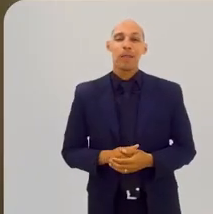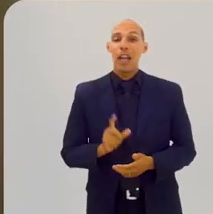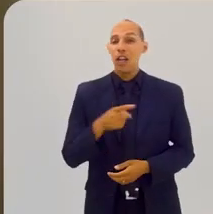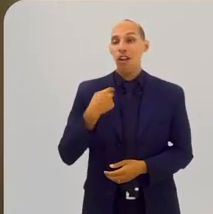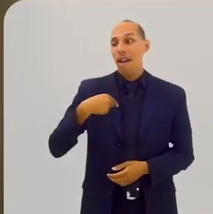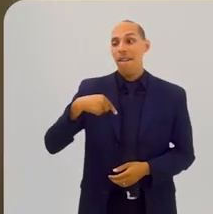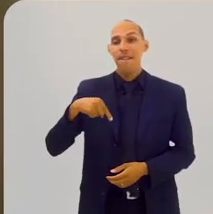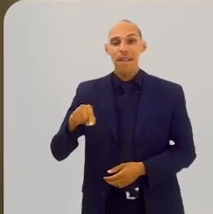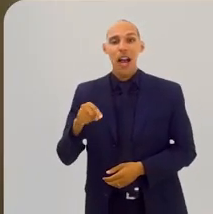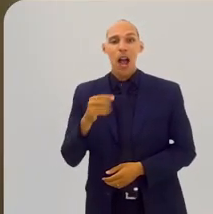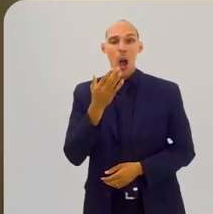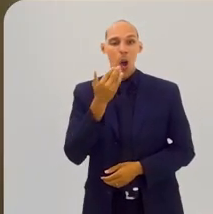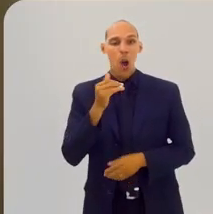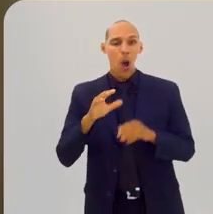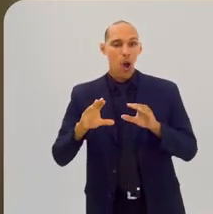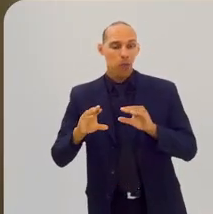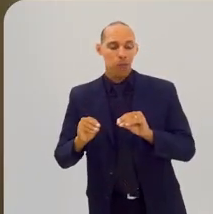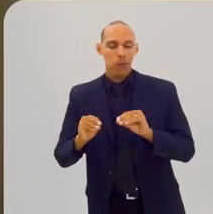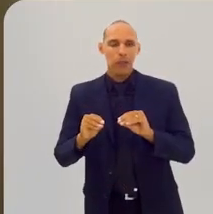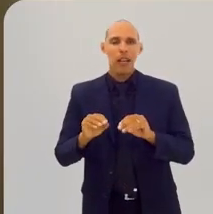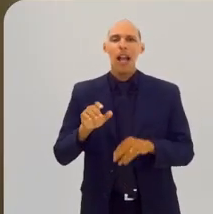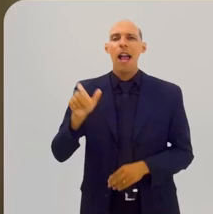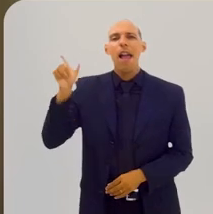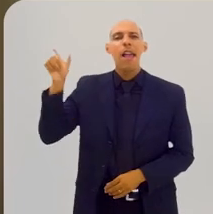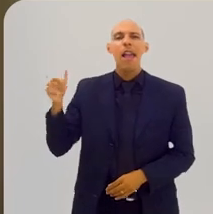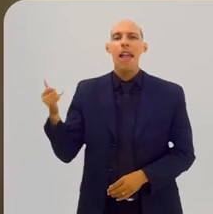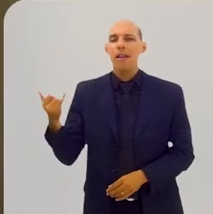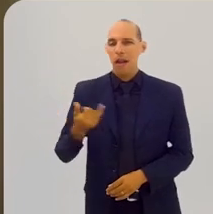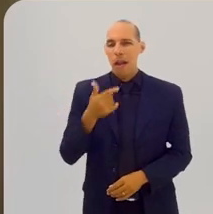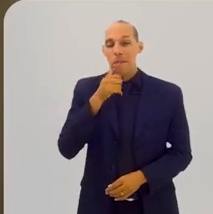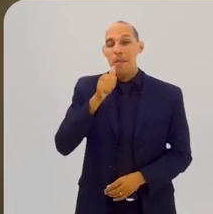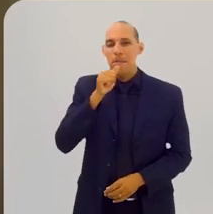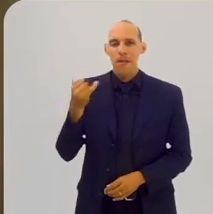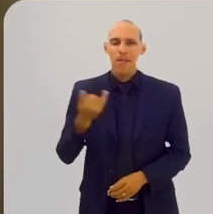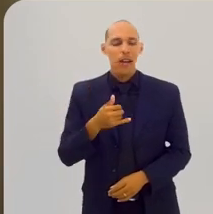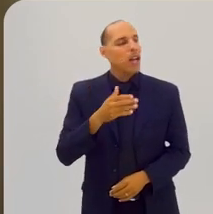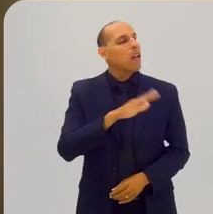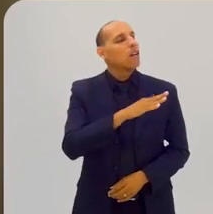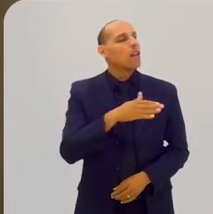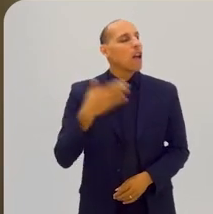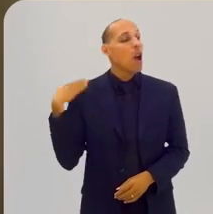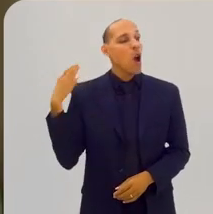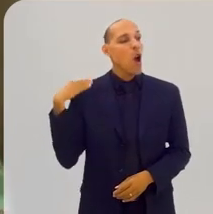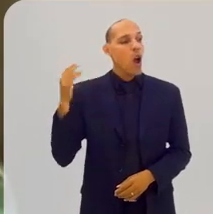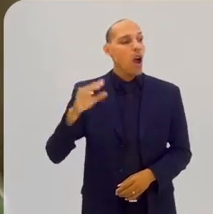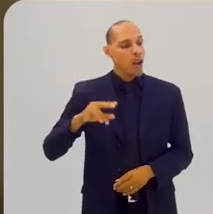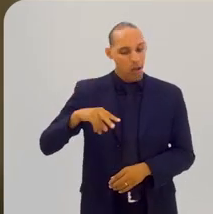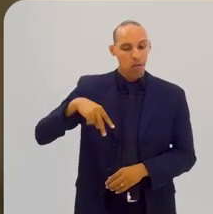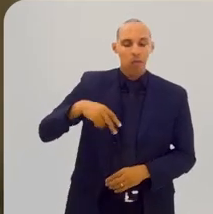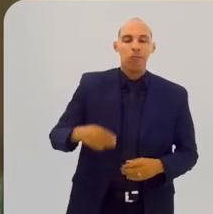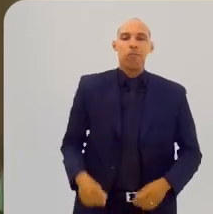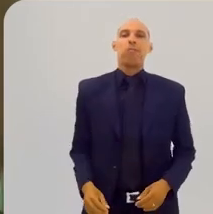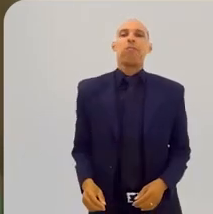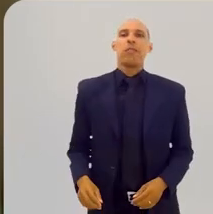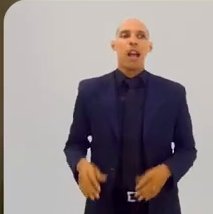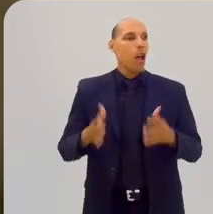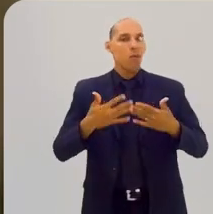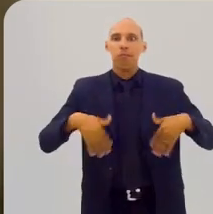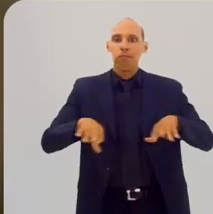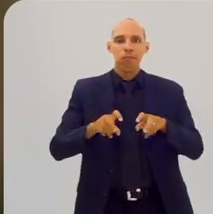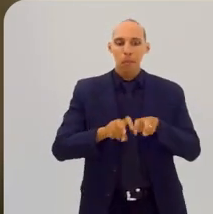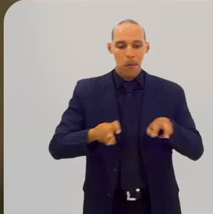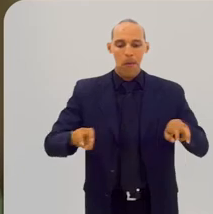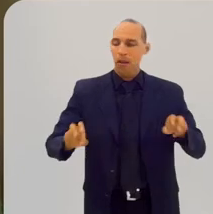indo jantar e ele falou Rafael levanta as costas todas as crianças praticamente